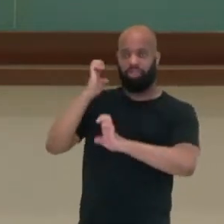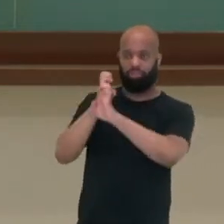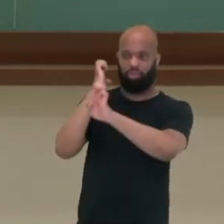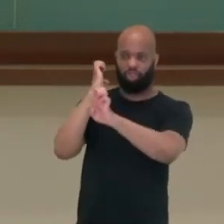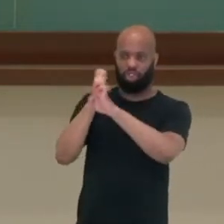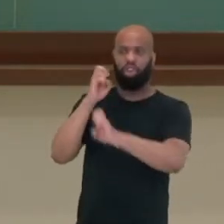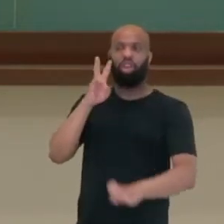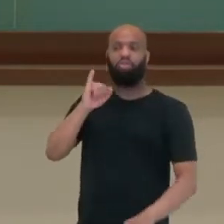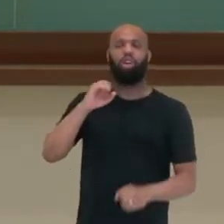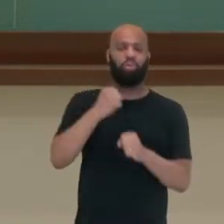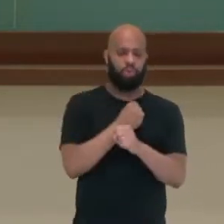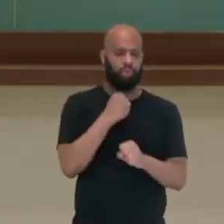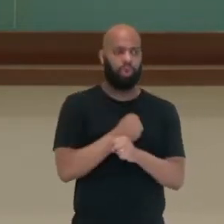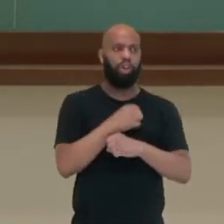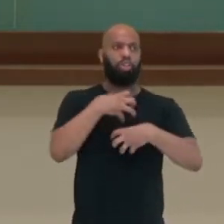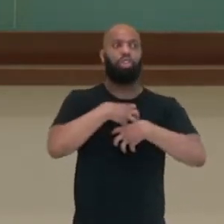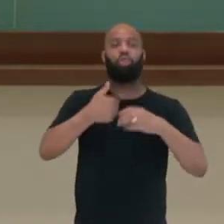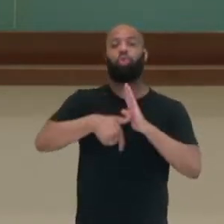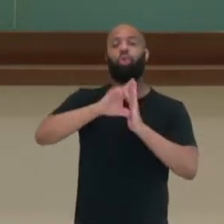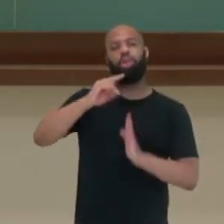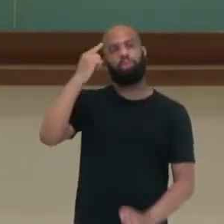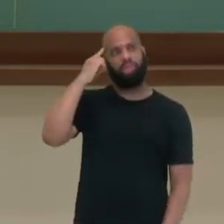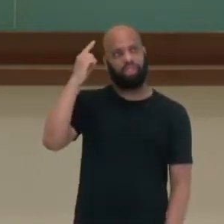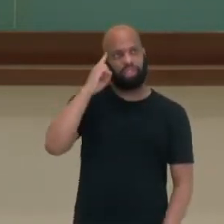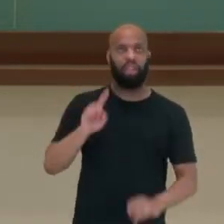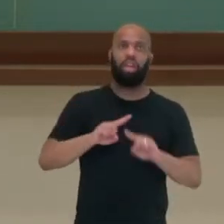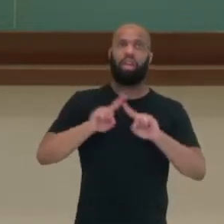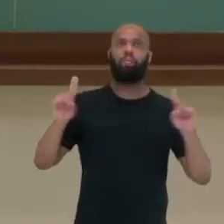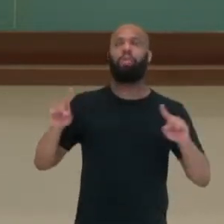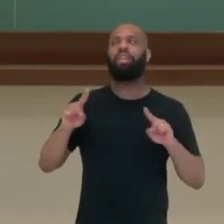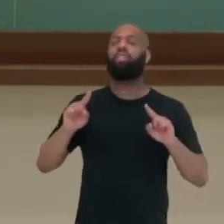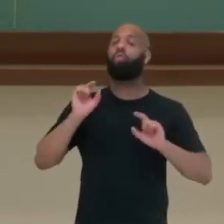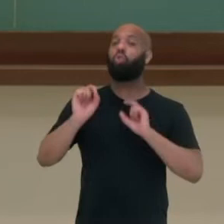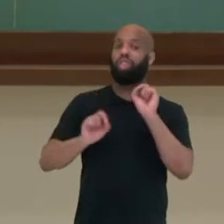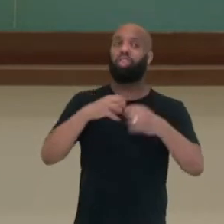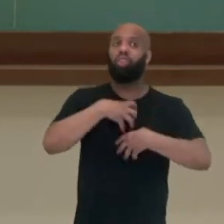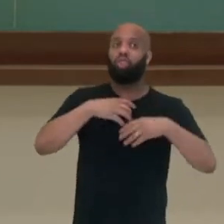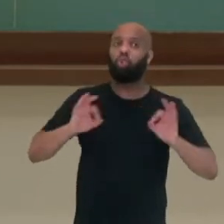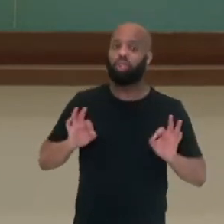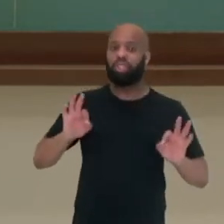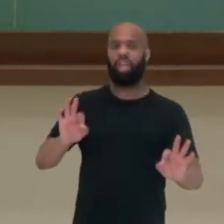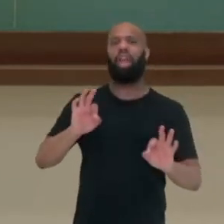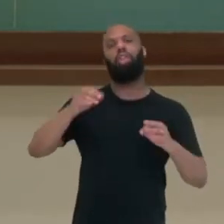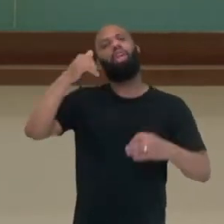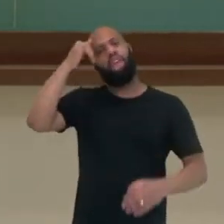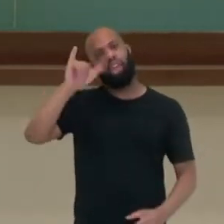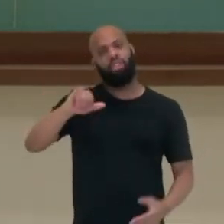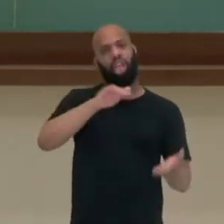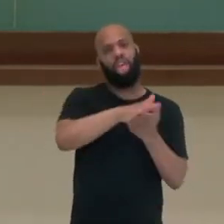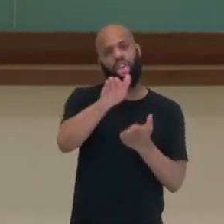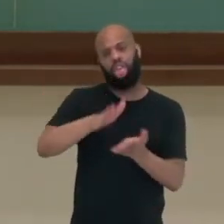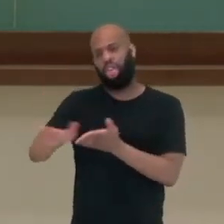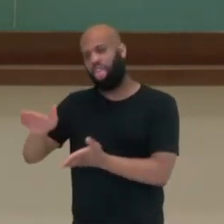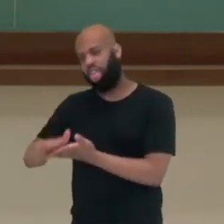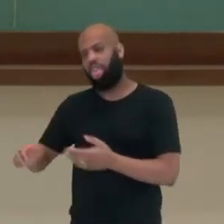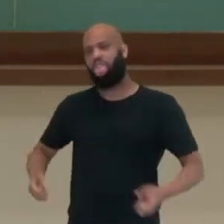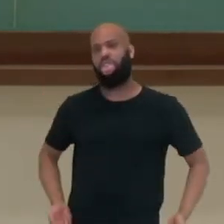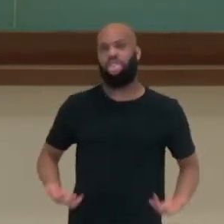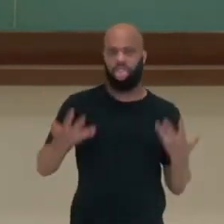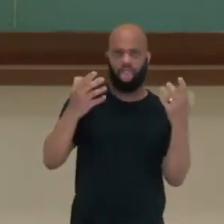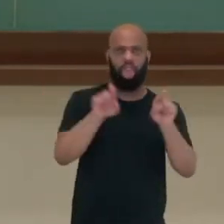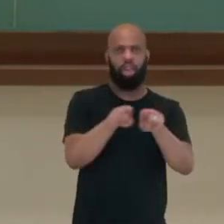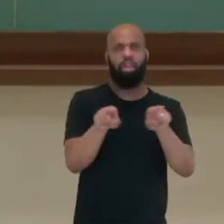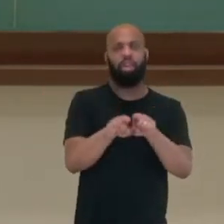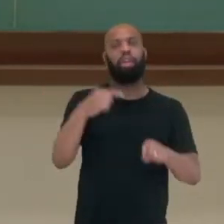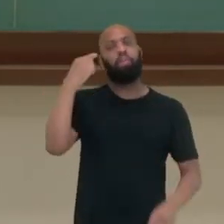seja construído de maneira pensada, sem exageros, sem gastos desnecessários, pensando